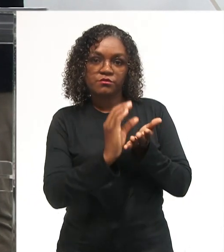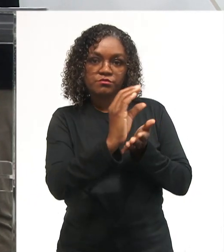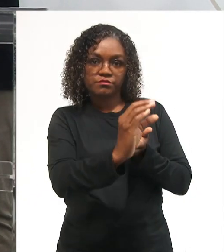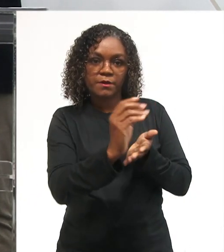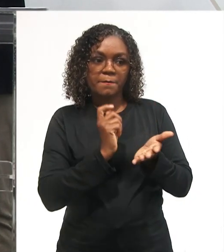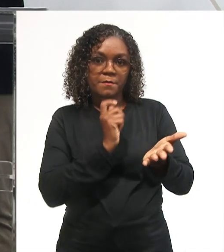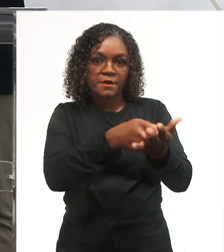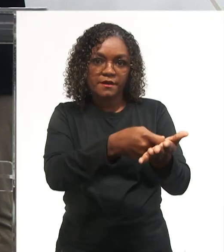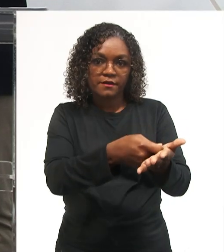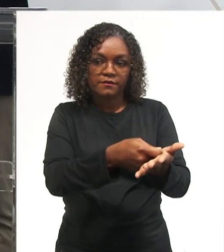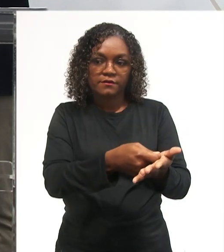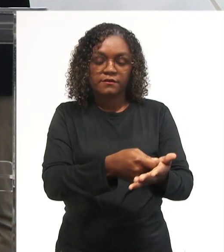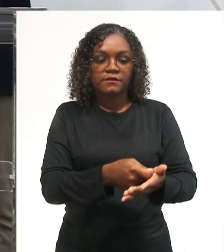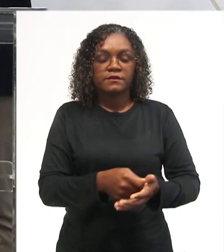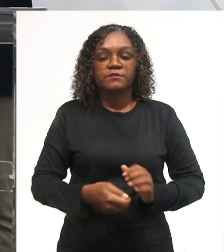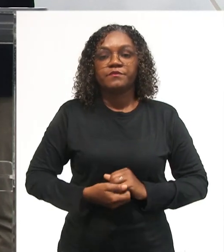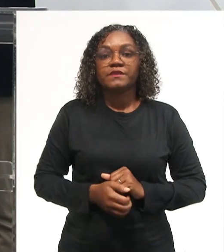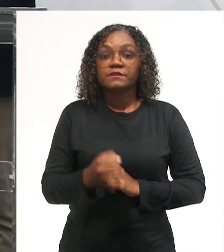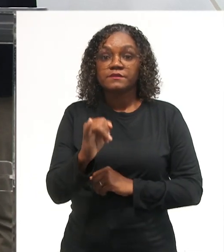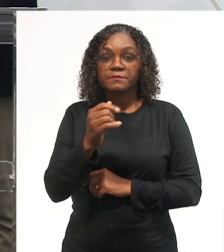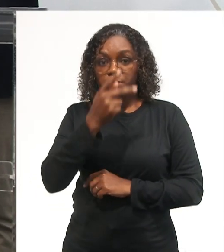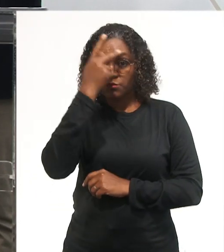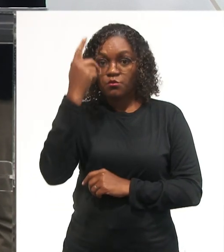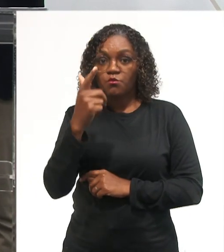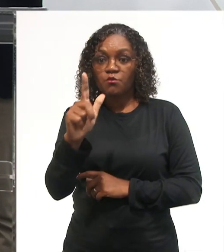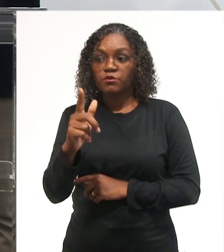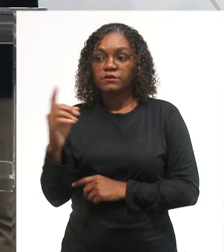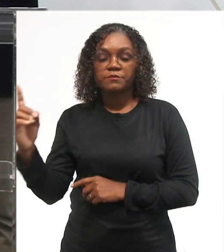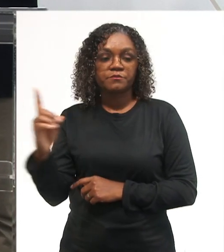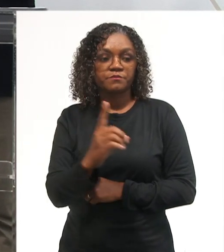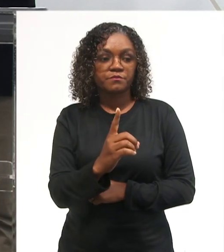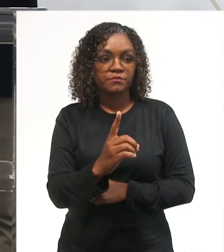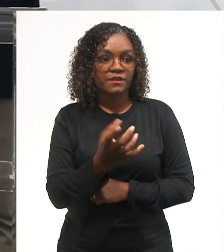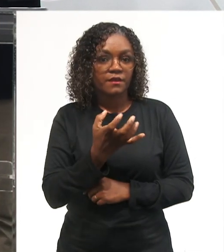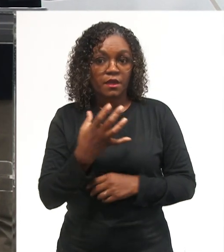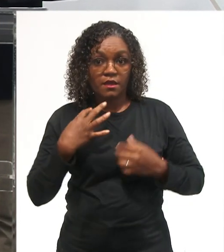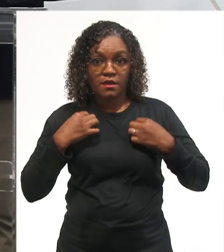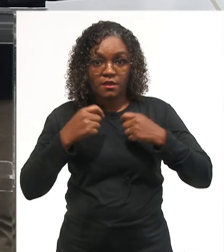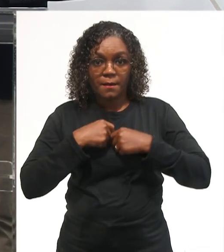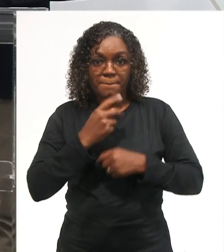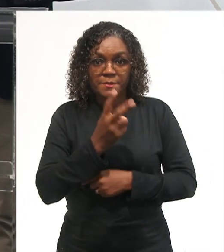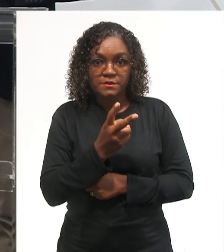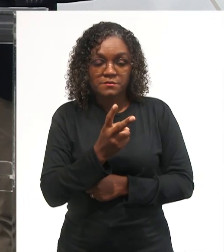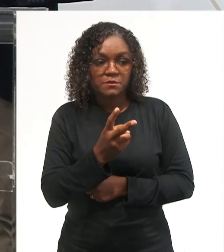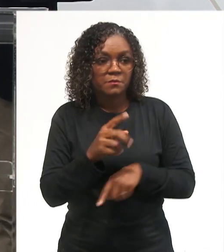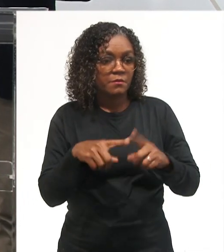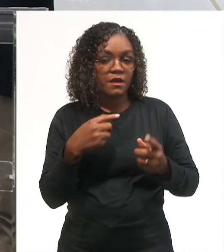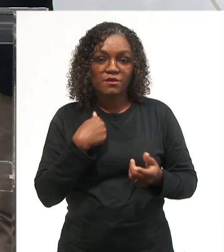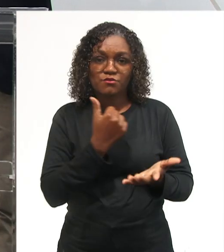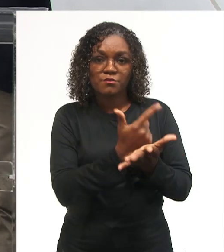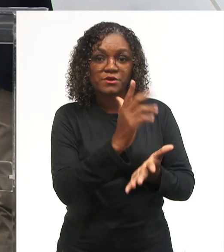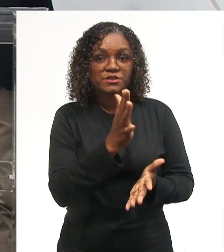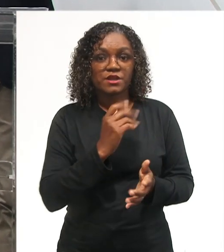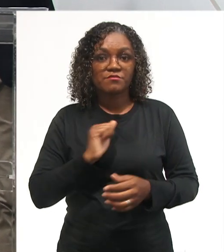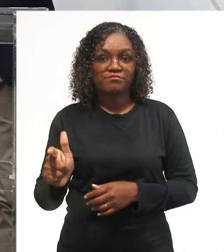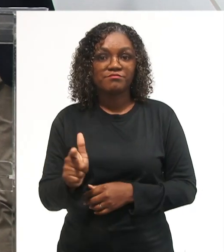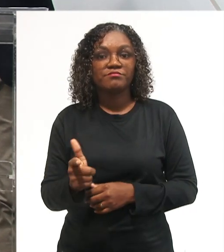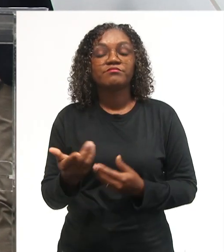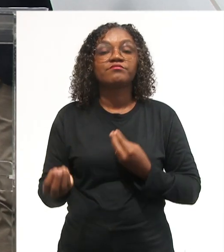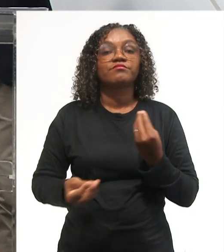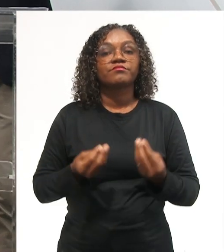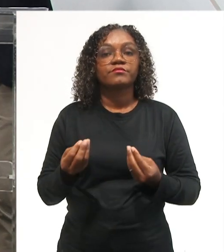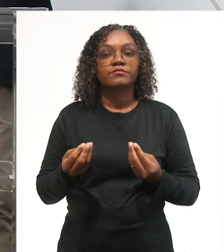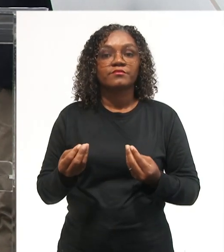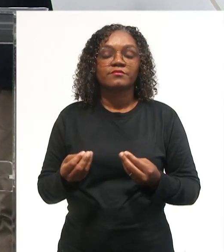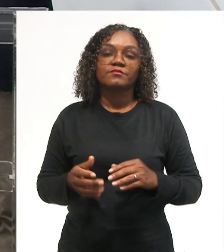outra pessoa estava interessada, quando ela chegar lá, esse blazer não estará mais disponível. No entanto, os bens públicos,